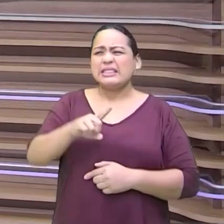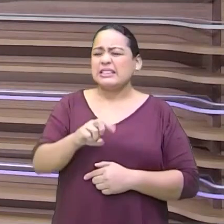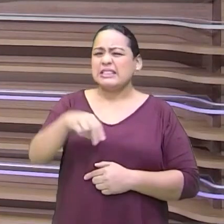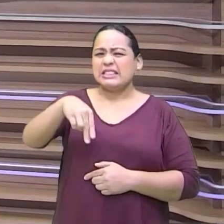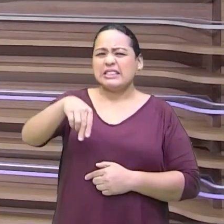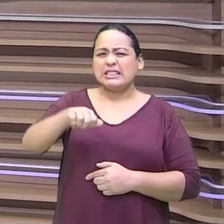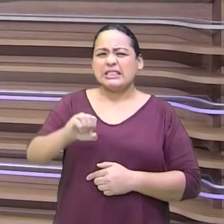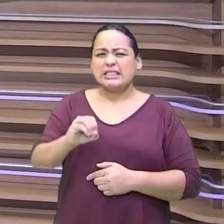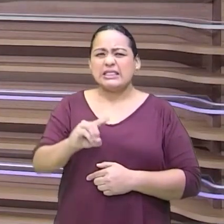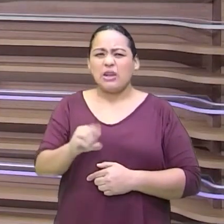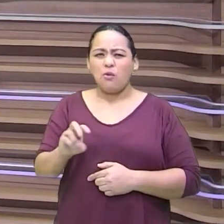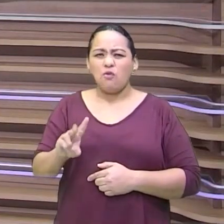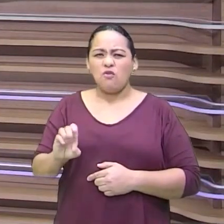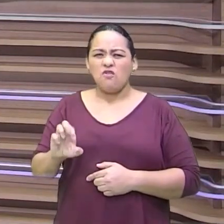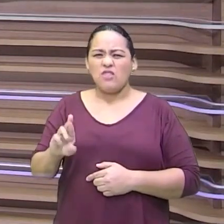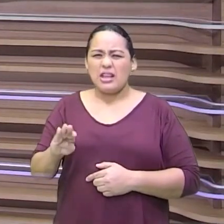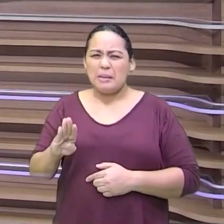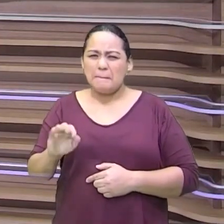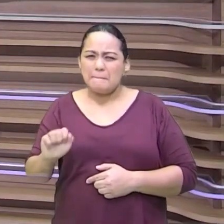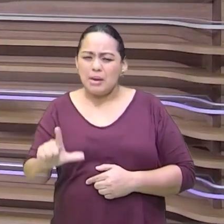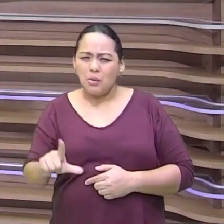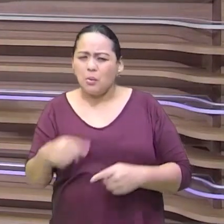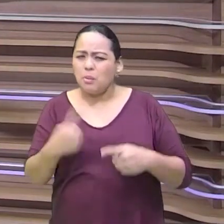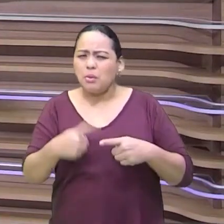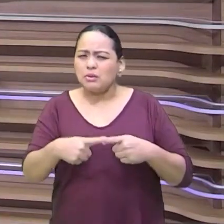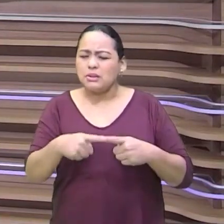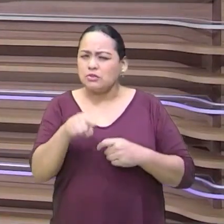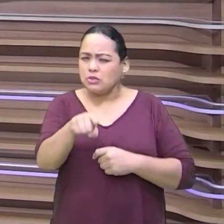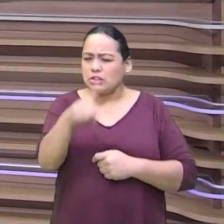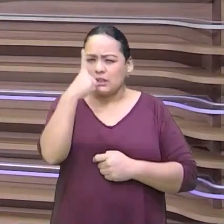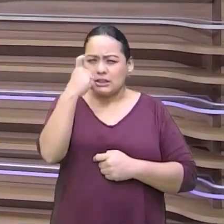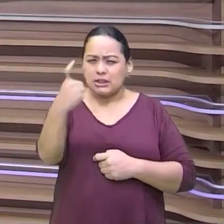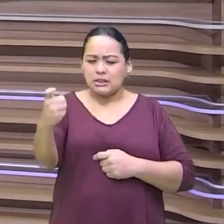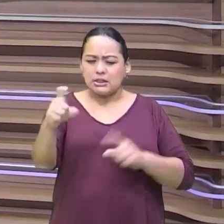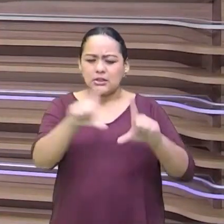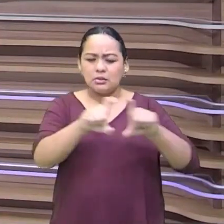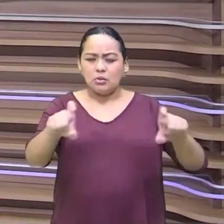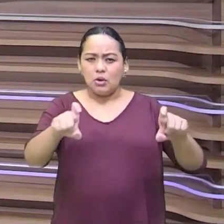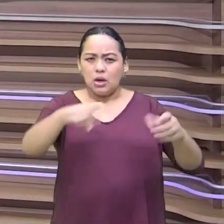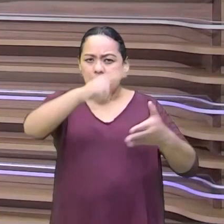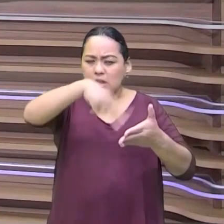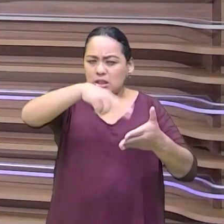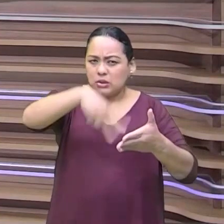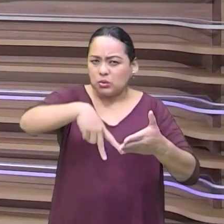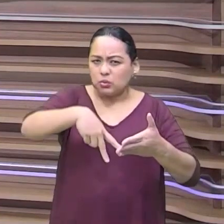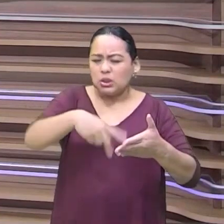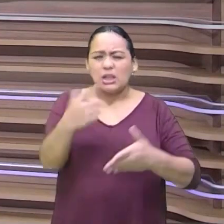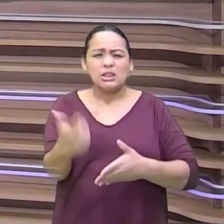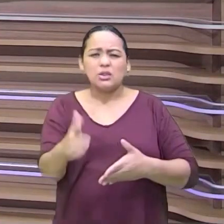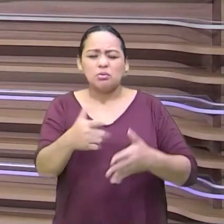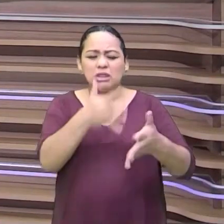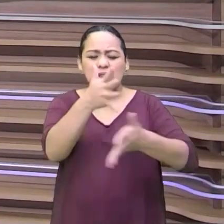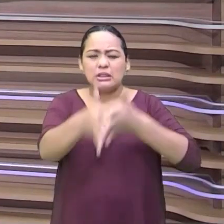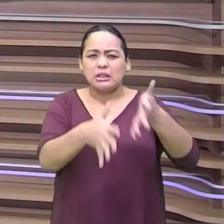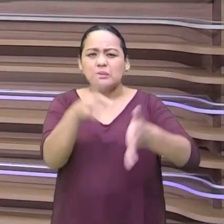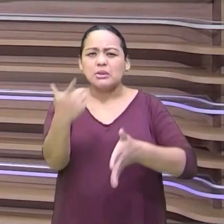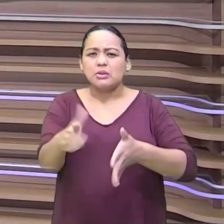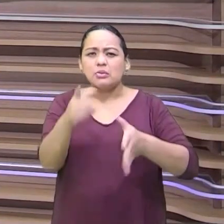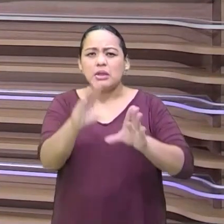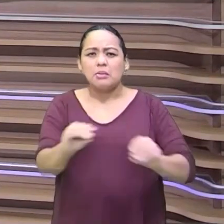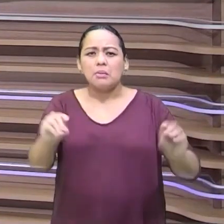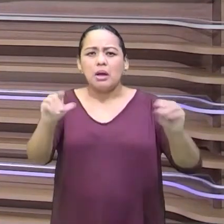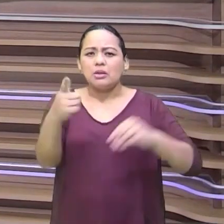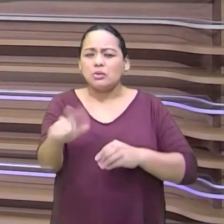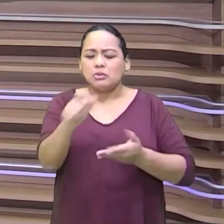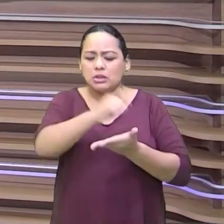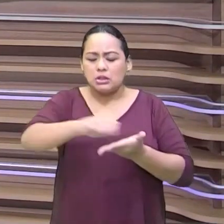verbal? Você acha que é interessante você fazer uma leitura de uma tirinha não verbal? Quero afirmar para vocês, crianças,